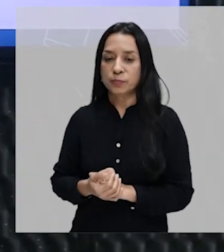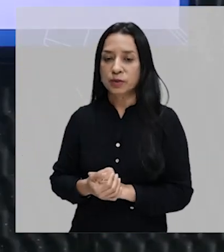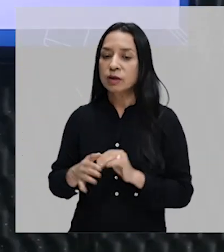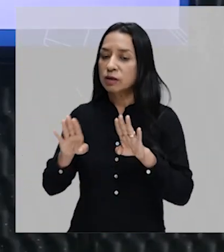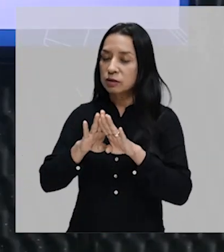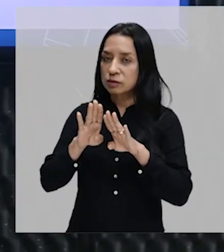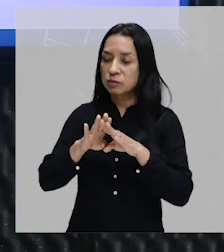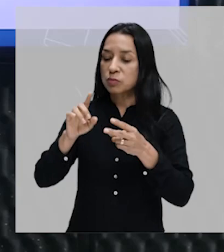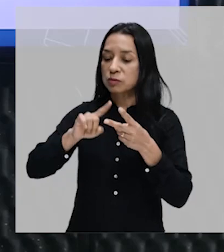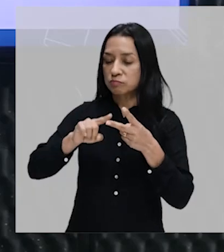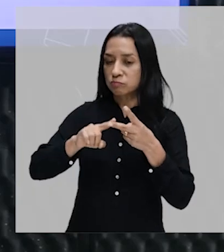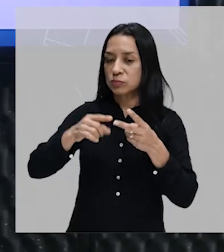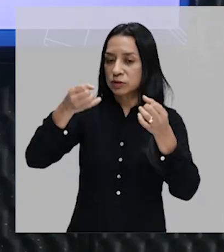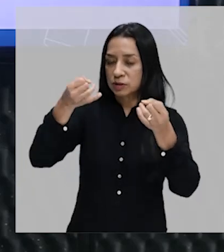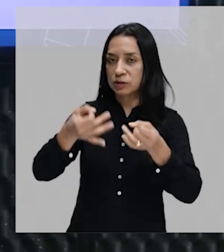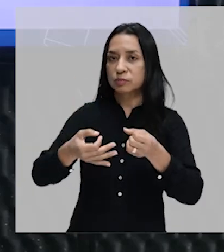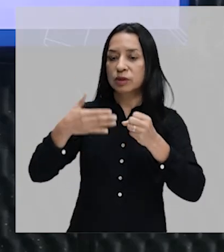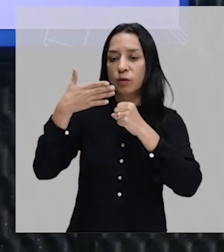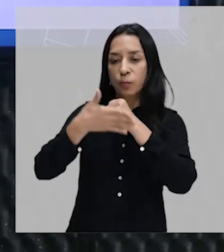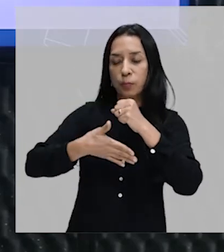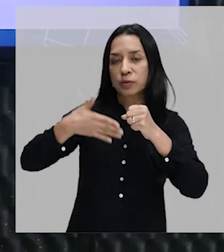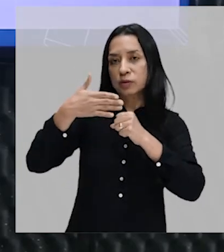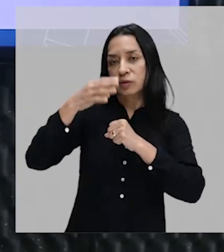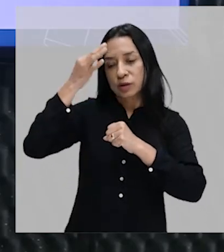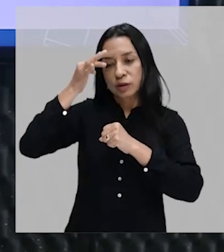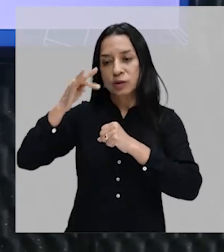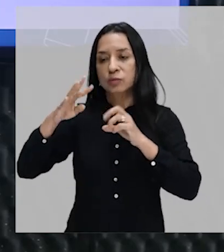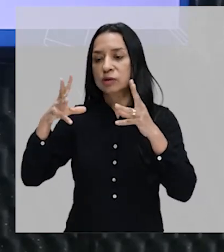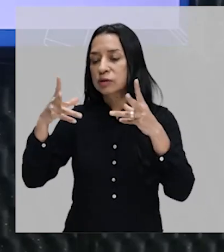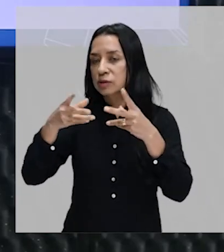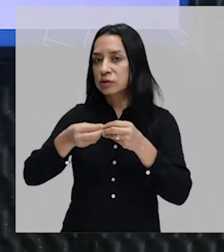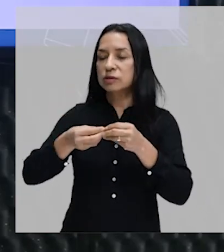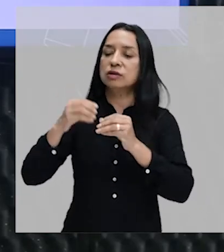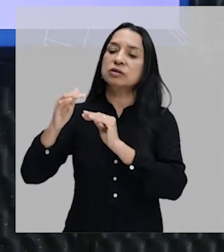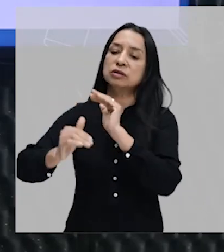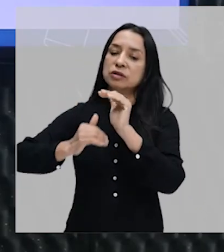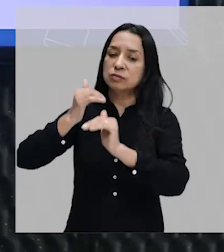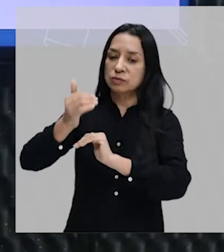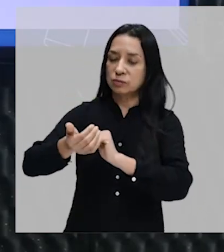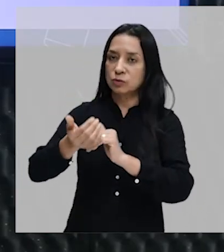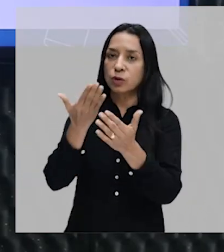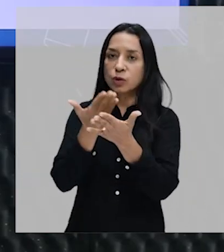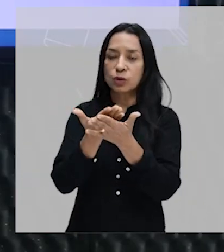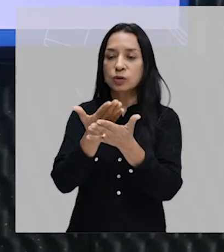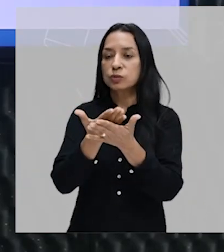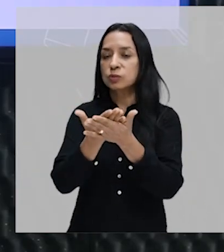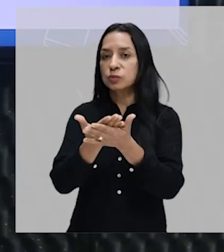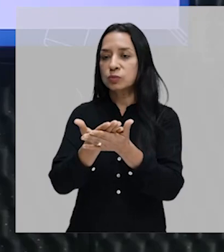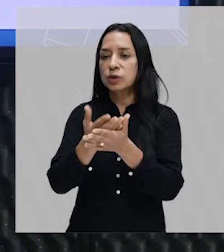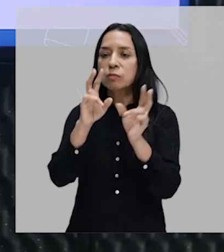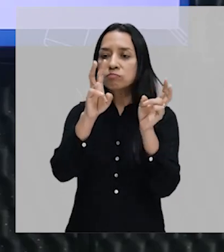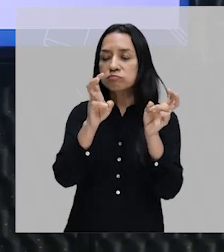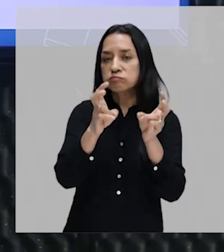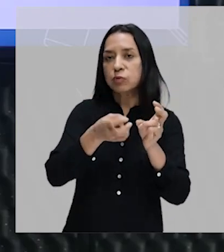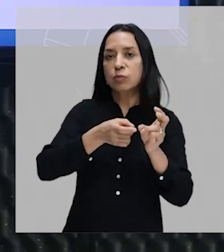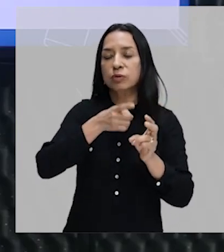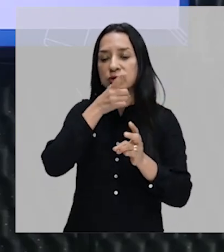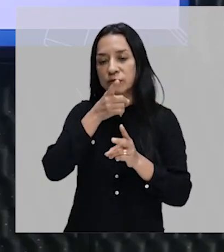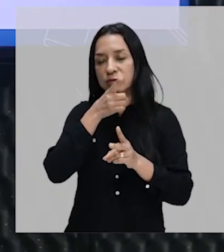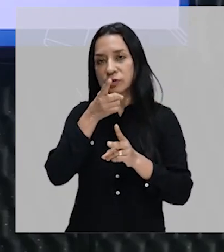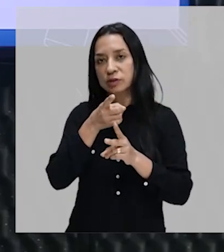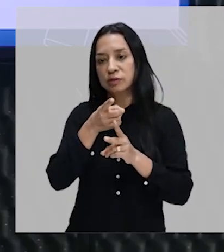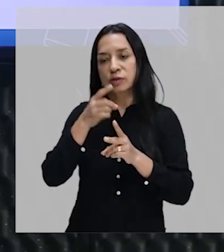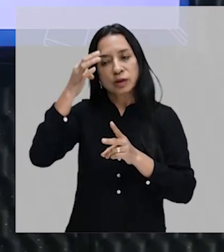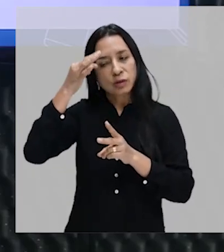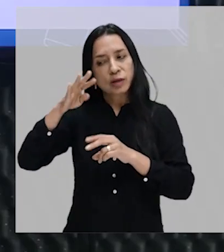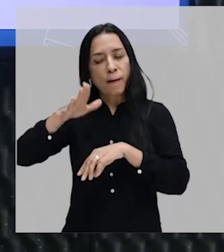evolução. Nós estudamos, pessoal, sobre o darwinismo, né, que é a teoria mais aceita sobre o processo evolutivo, e eu digo para